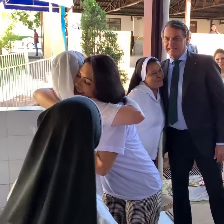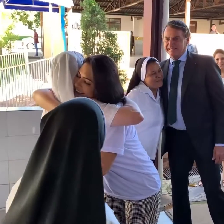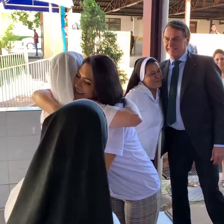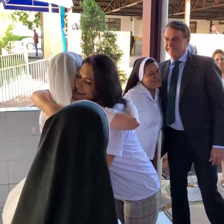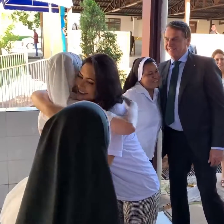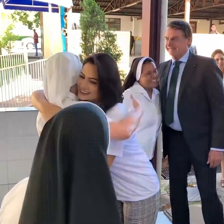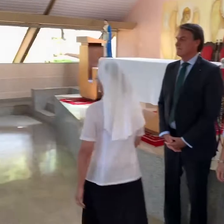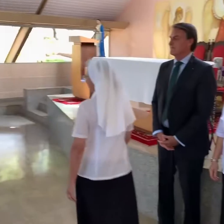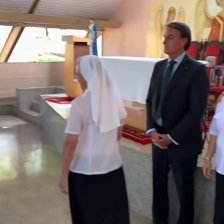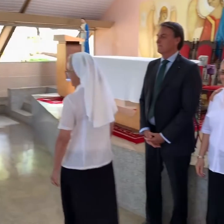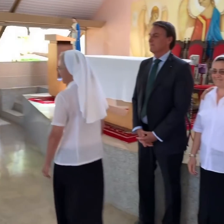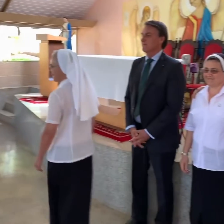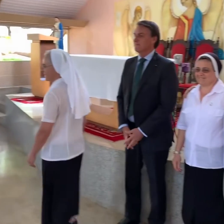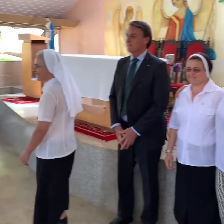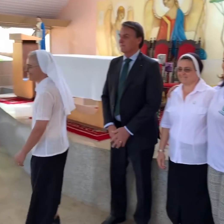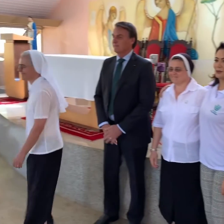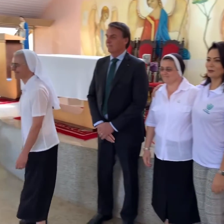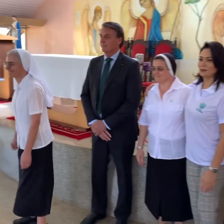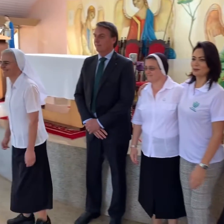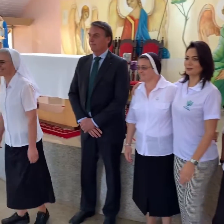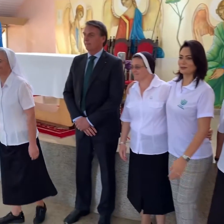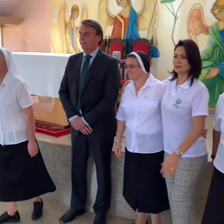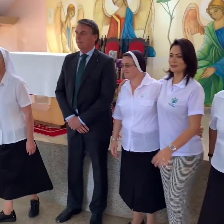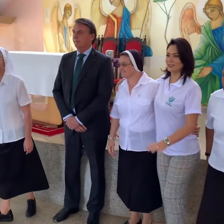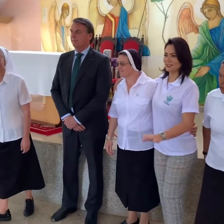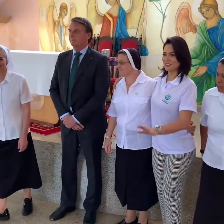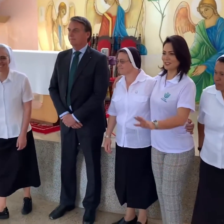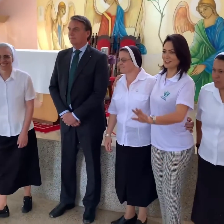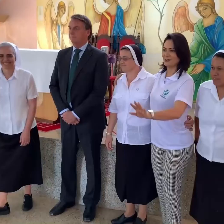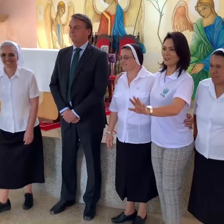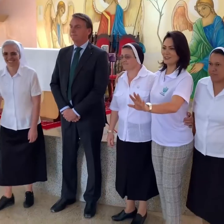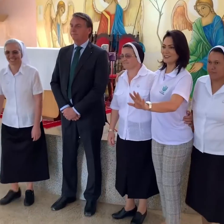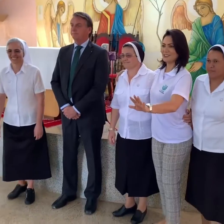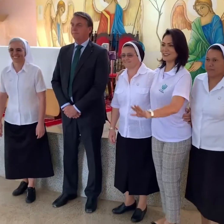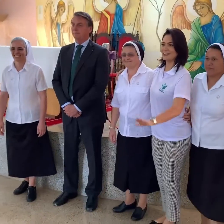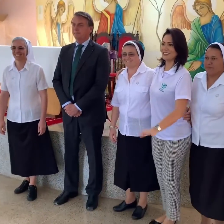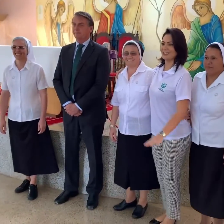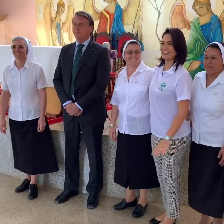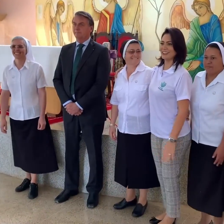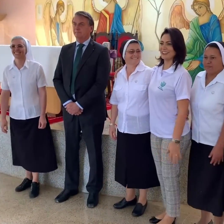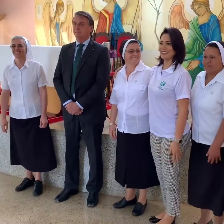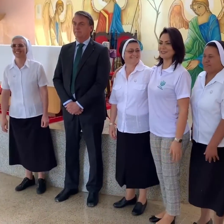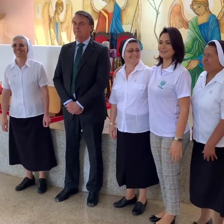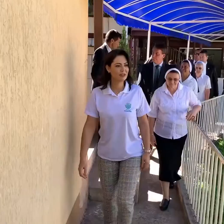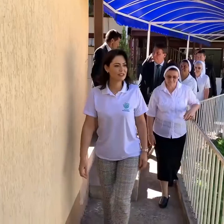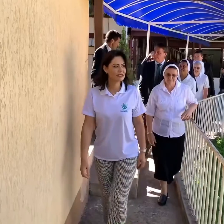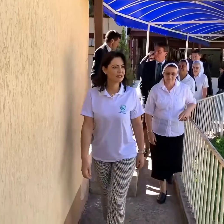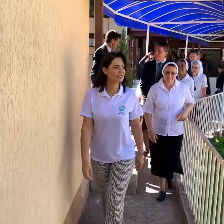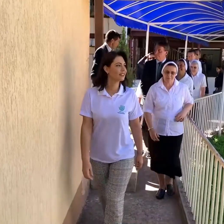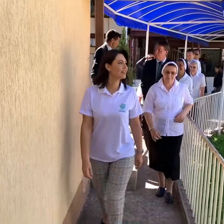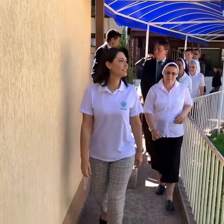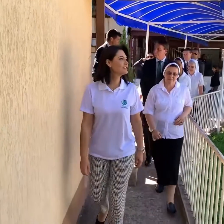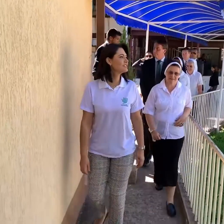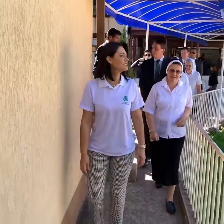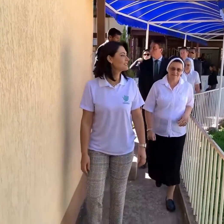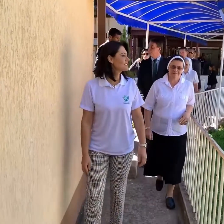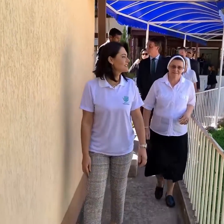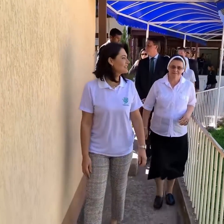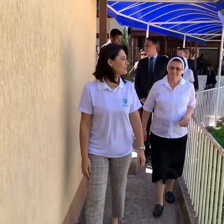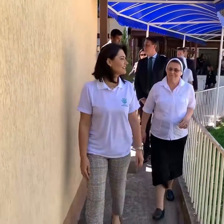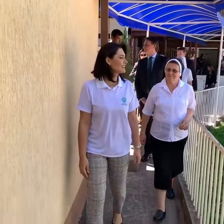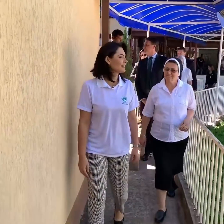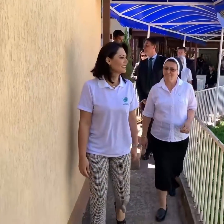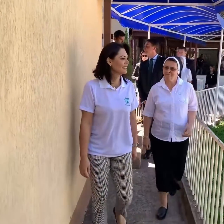Sim. Brasil, eu te levantarei, porque o Brasil é meu filho amado, meu filho